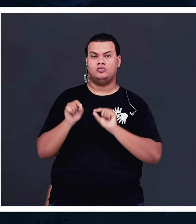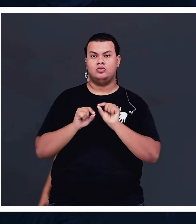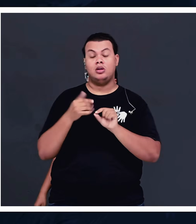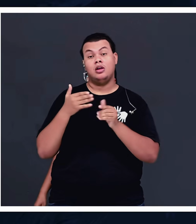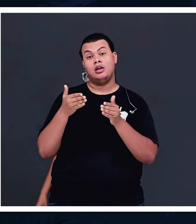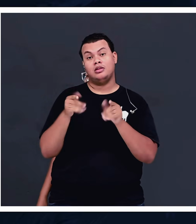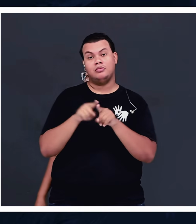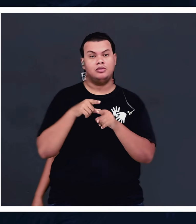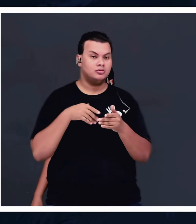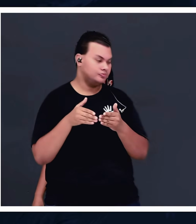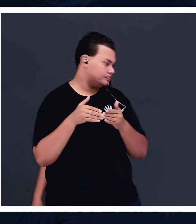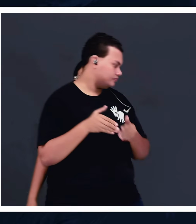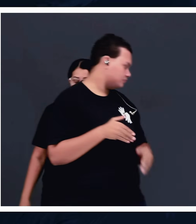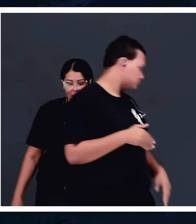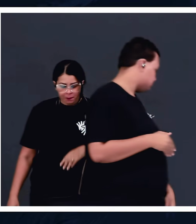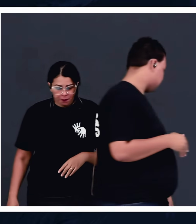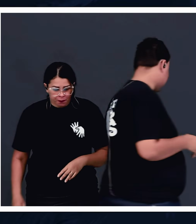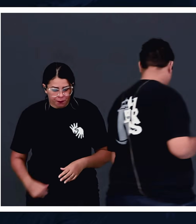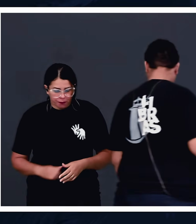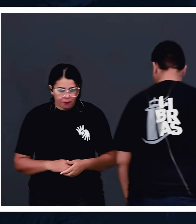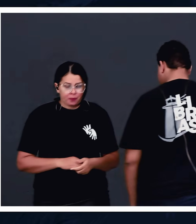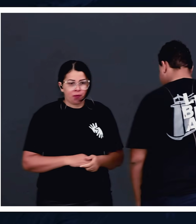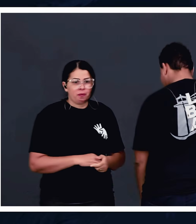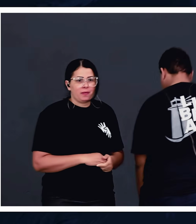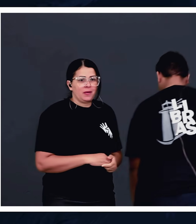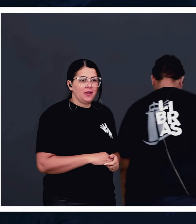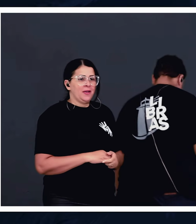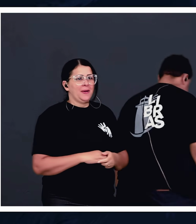peço licença para fazer uma parte com relação a isso.